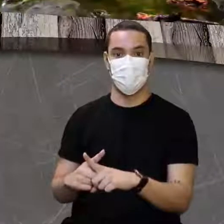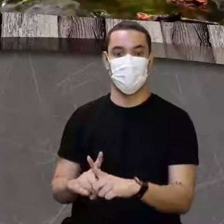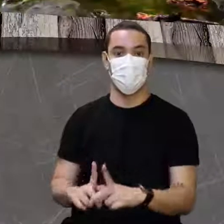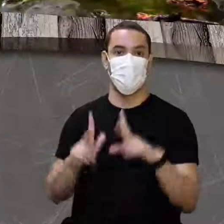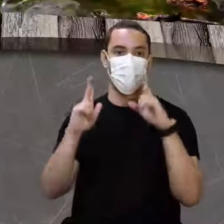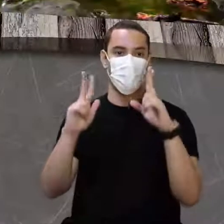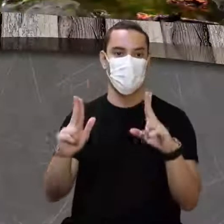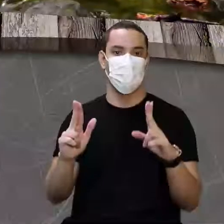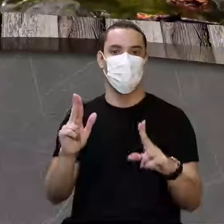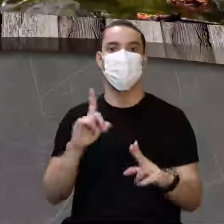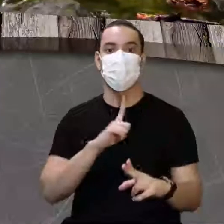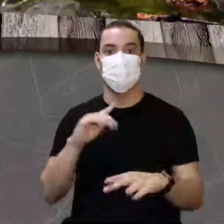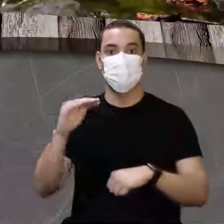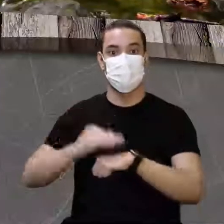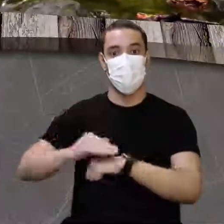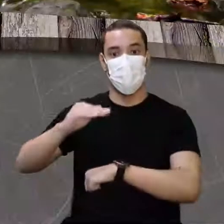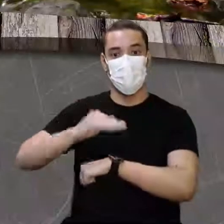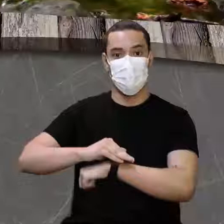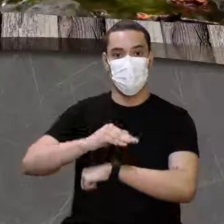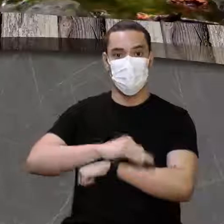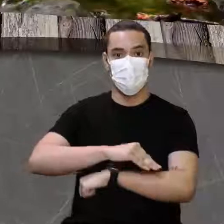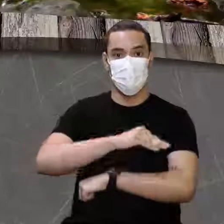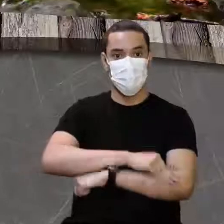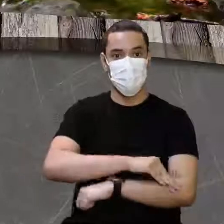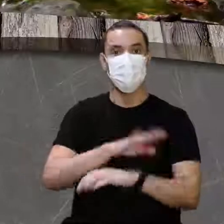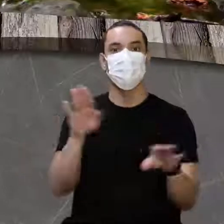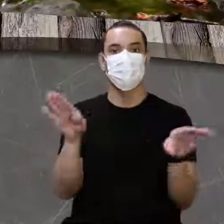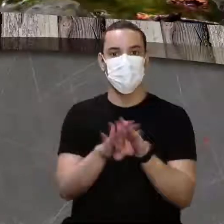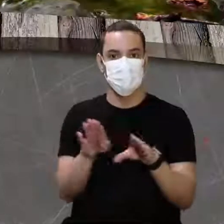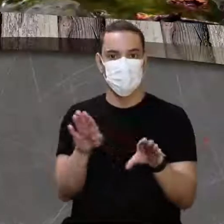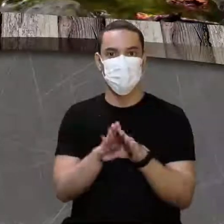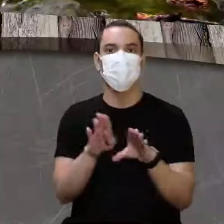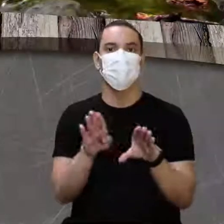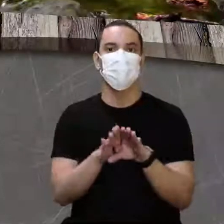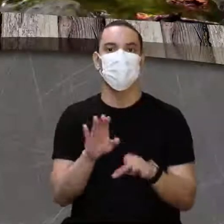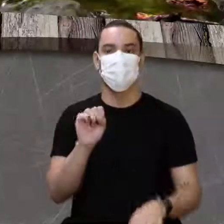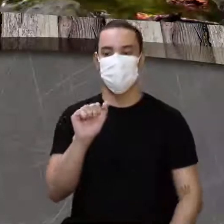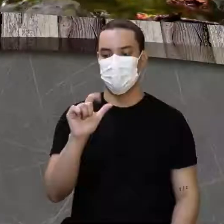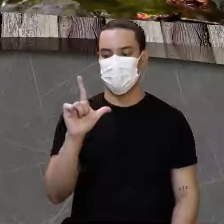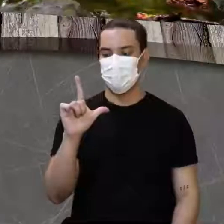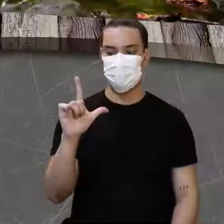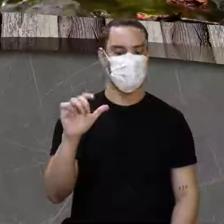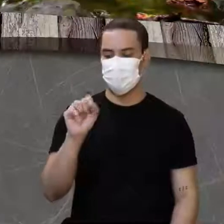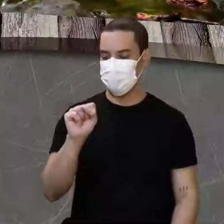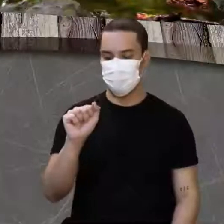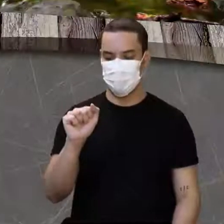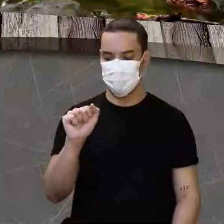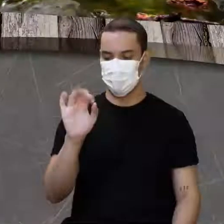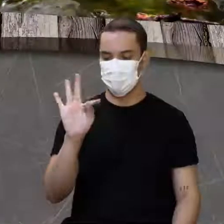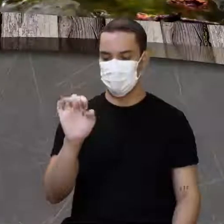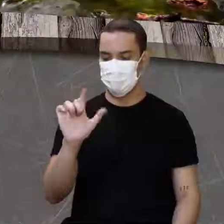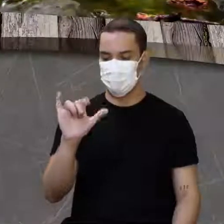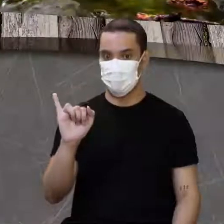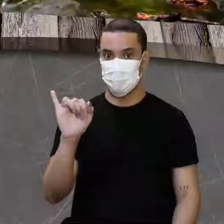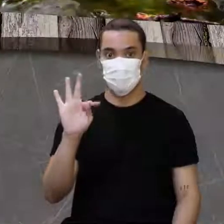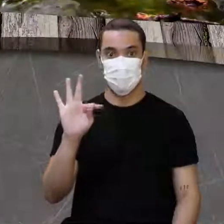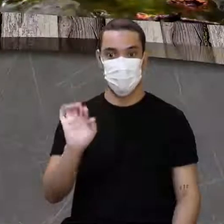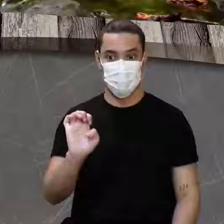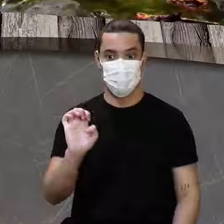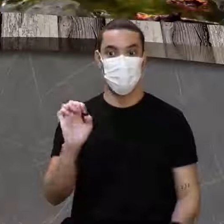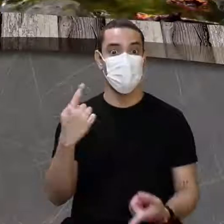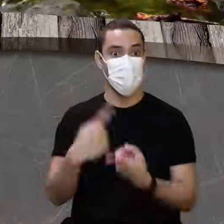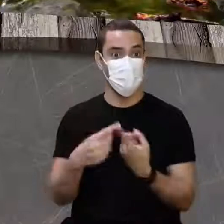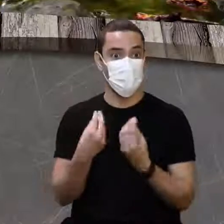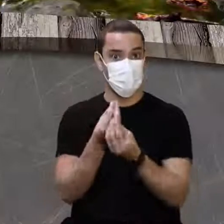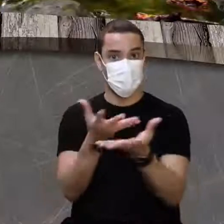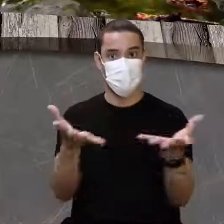Assim como existem sapos, a gente chama de sapos satélites. Sabe o que eles fazem? Eu estou falando esses